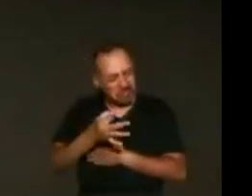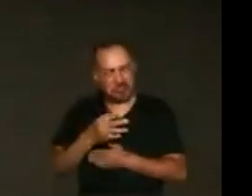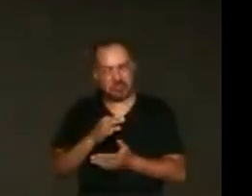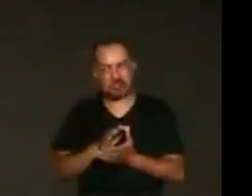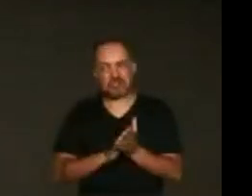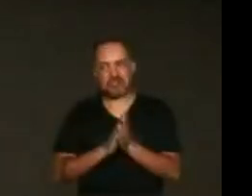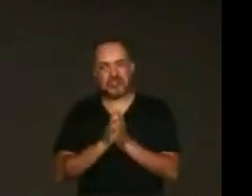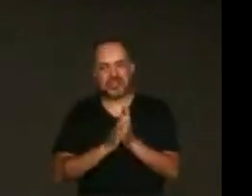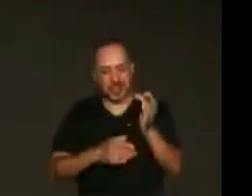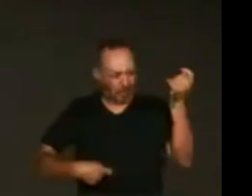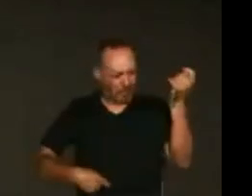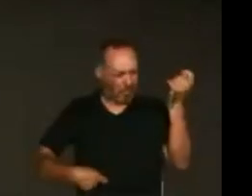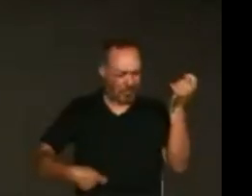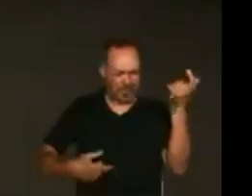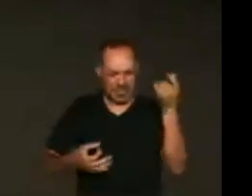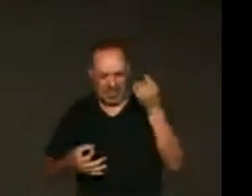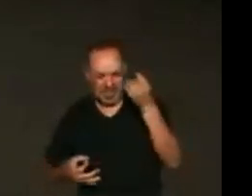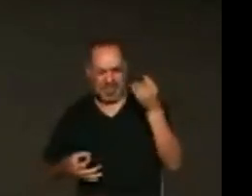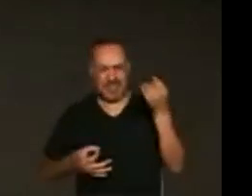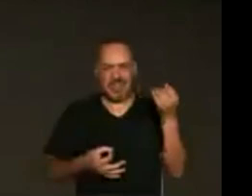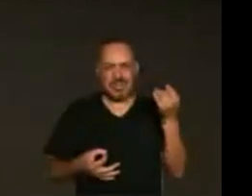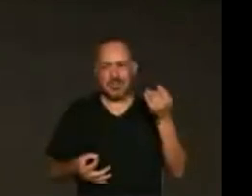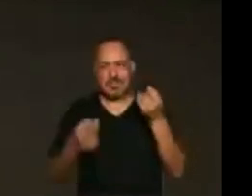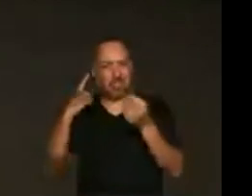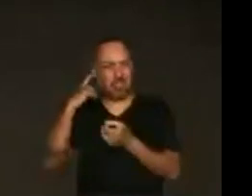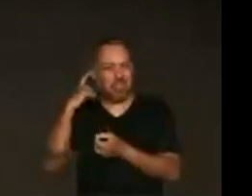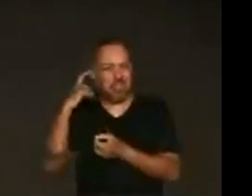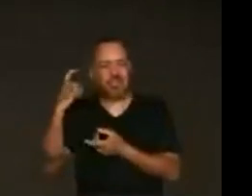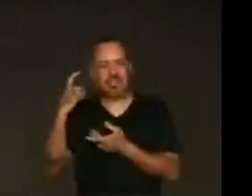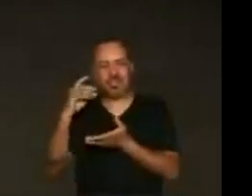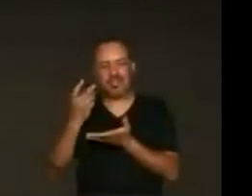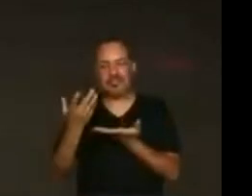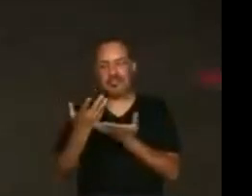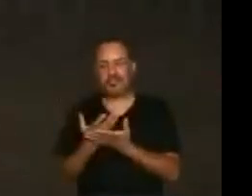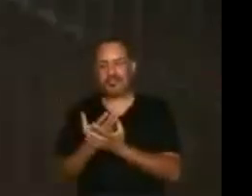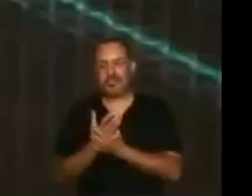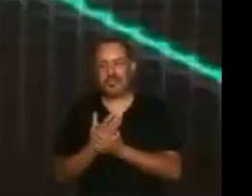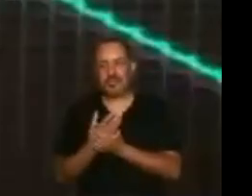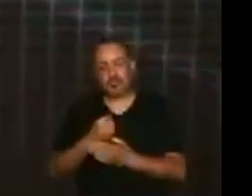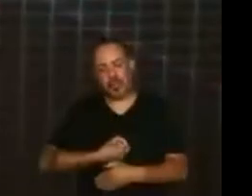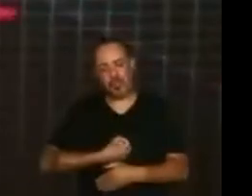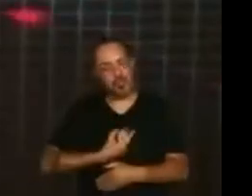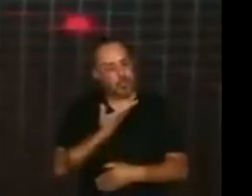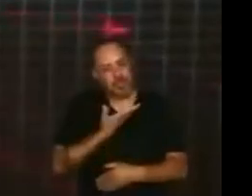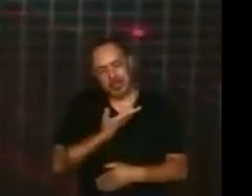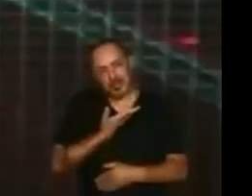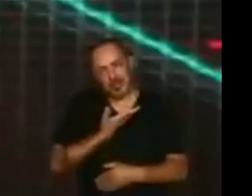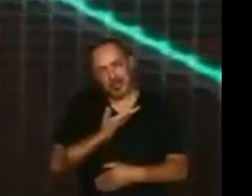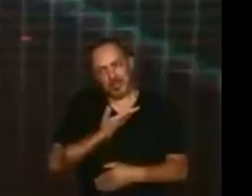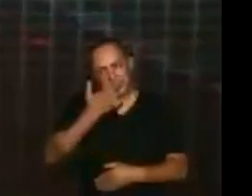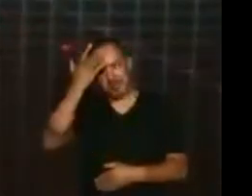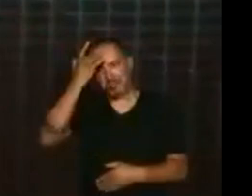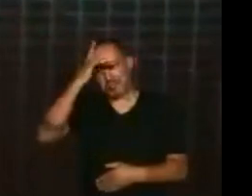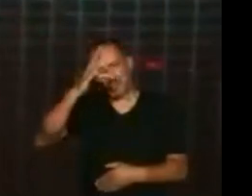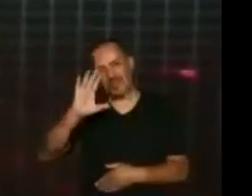violão desafinado no ouvido aí. Como é que foi esse fone de ouvido maravilhoso? Uma poesia, né? Não sei se já aconteceu com vocês, alguém que está